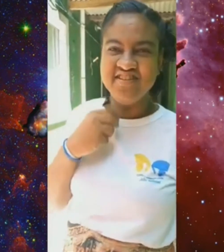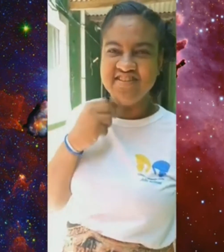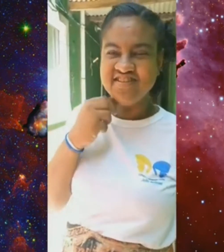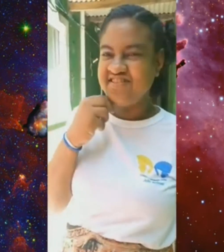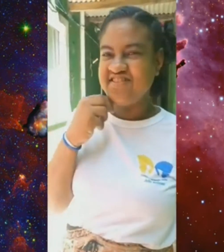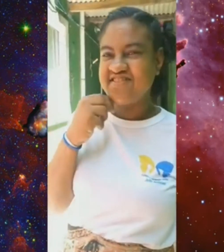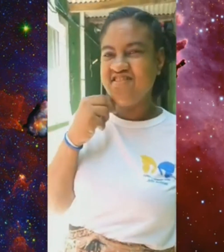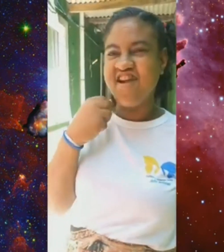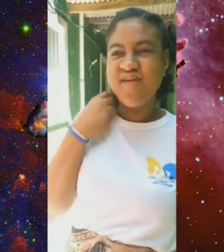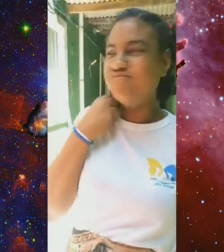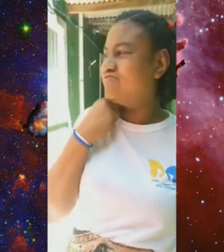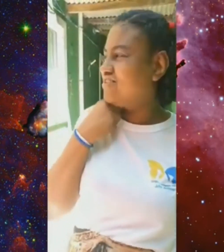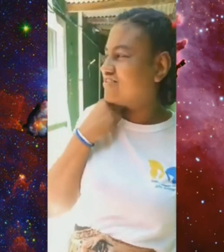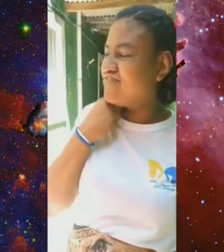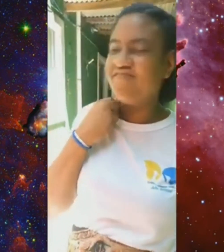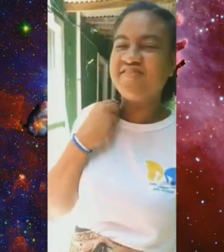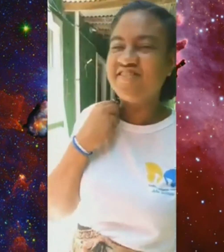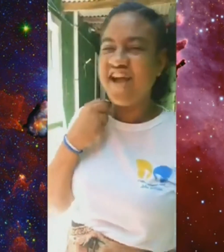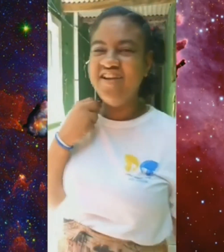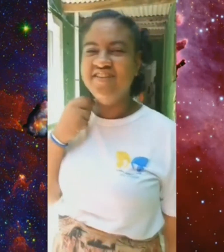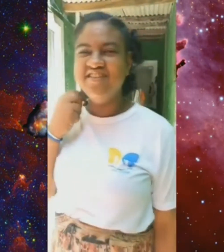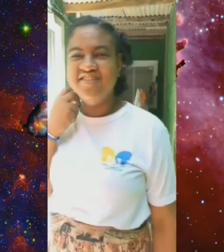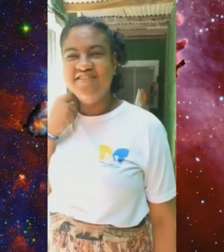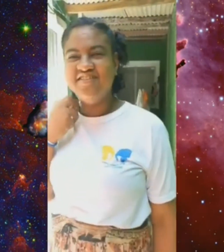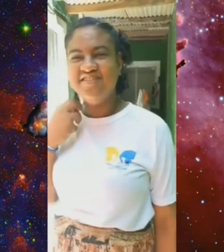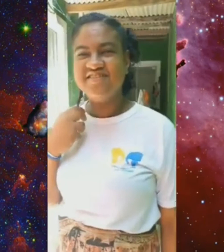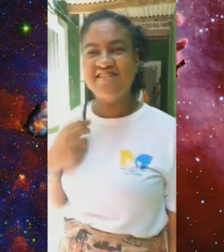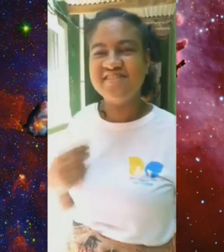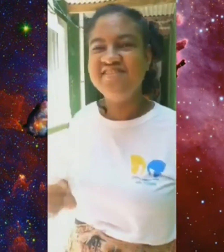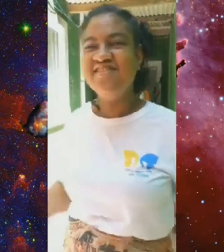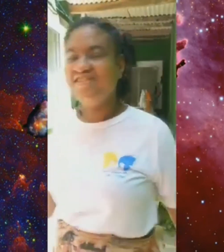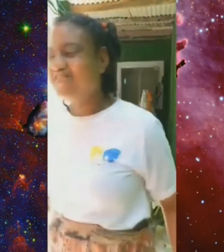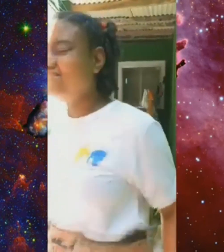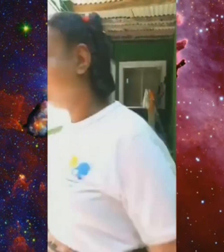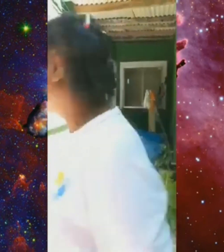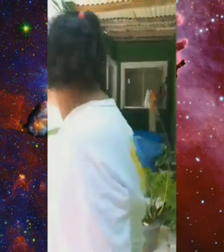cantar? Qual é a música? Não é Ciranda, cantar? Cirandinha?